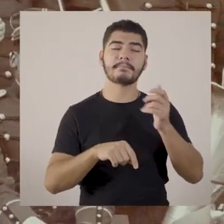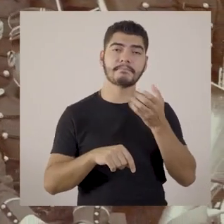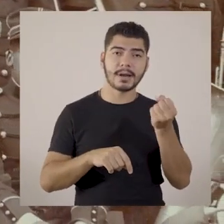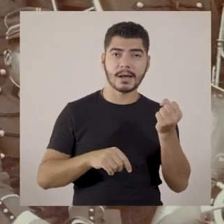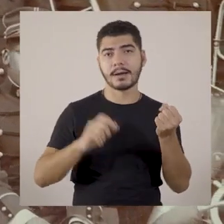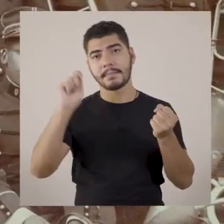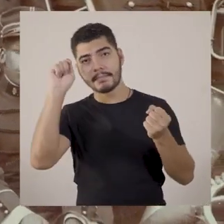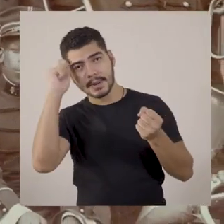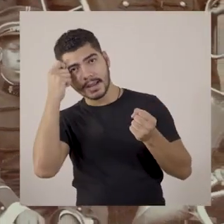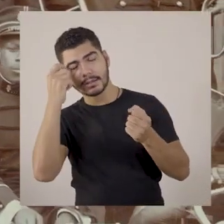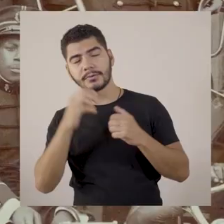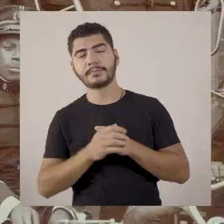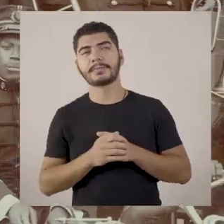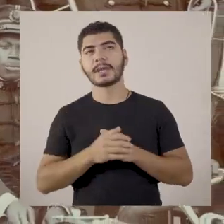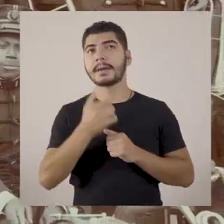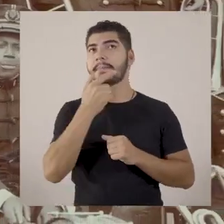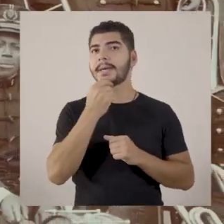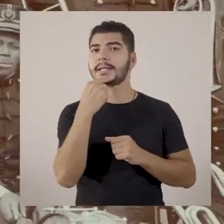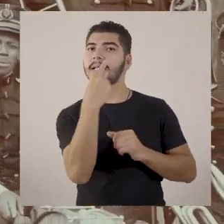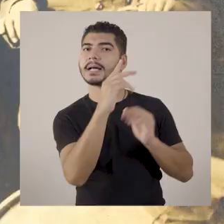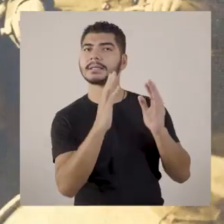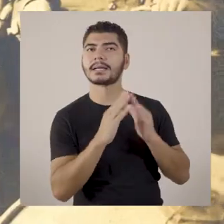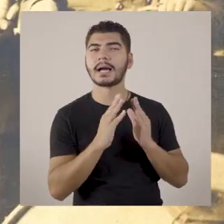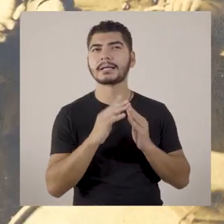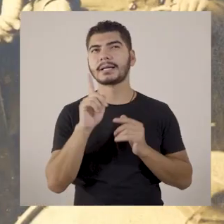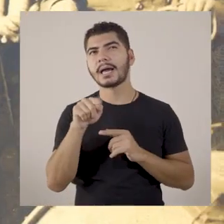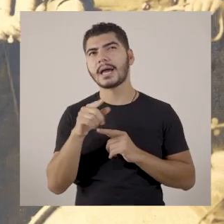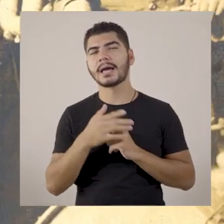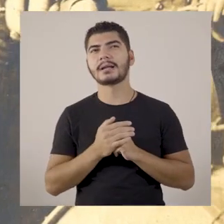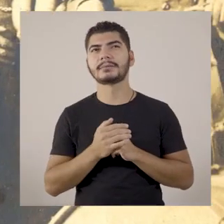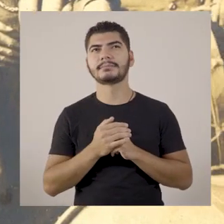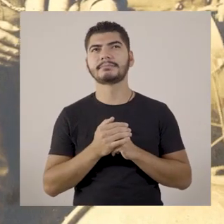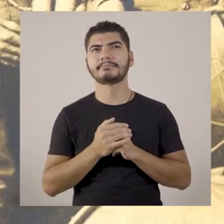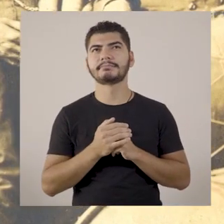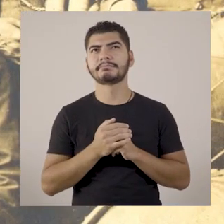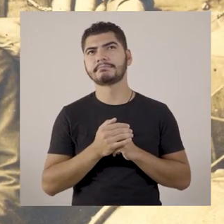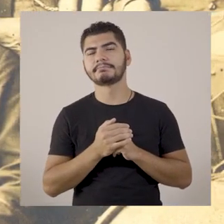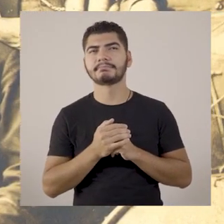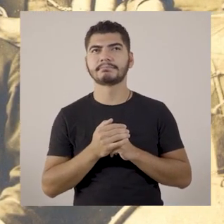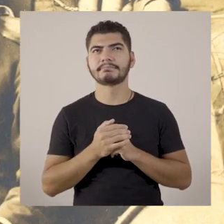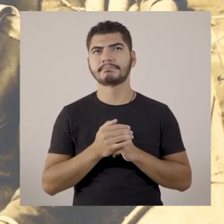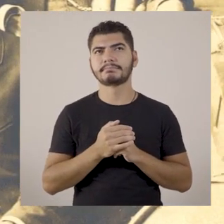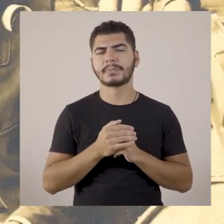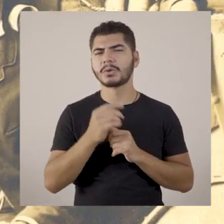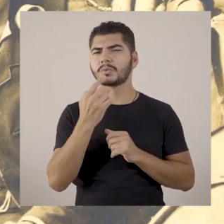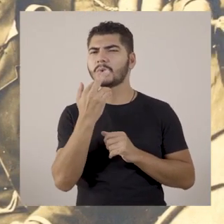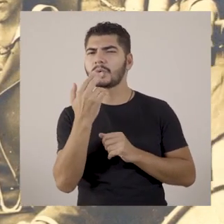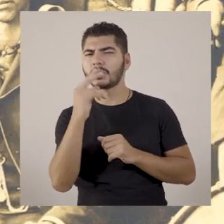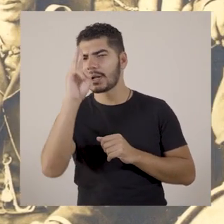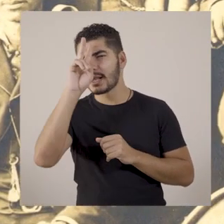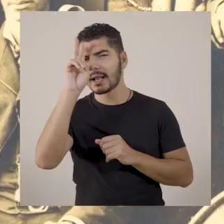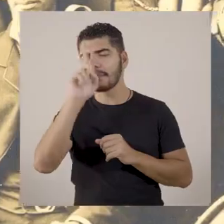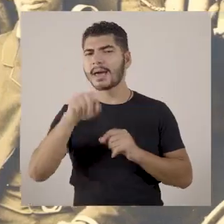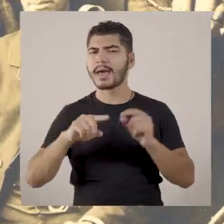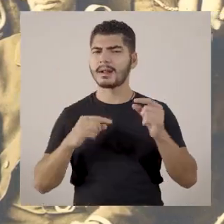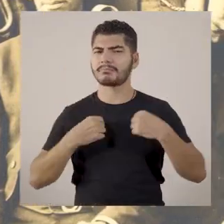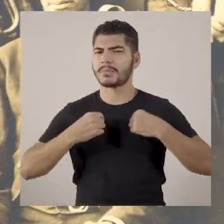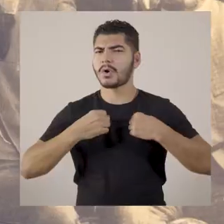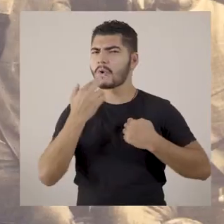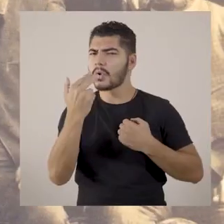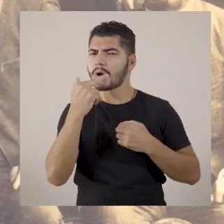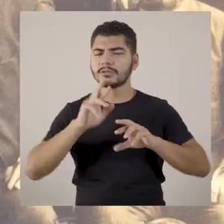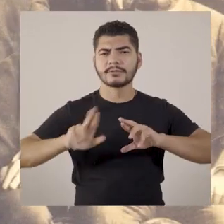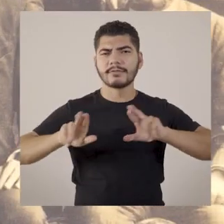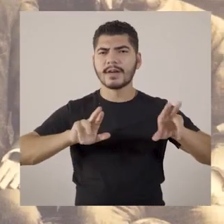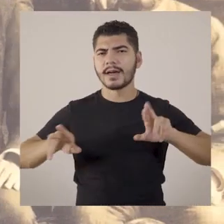preto. O menino lá de casa era vermelho, eu não lembro muito bem agora não a cor. Mas era fantasia diferente a